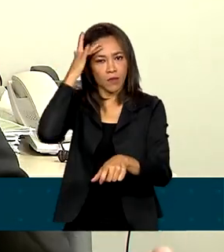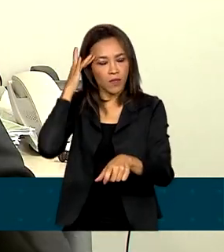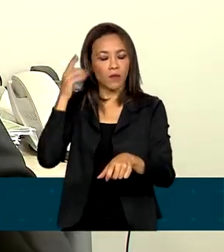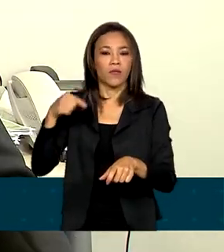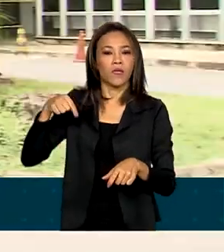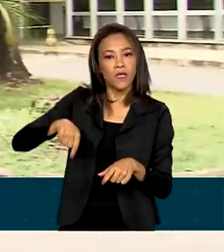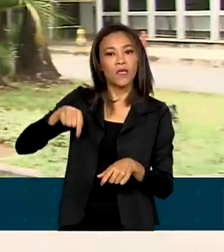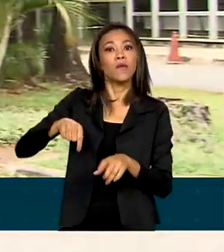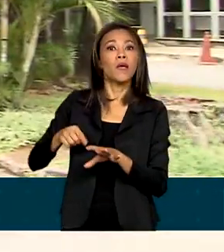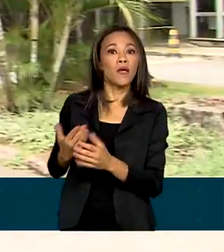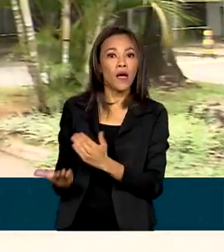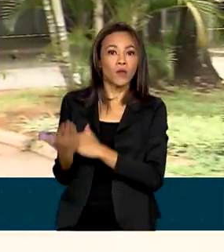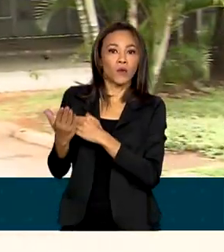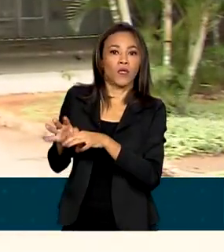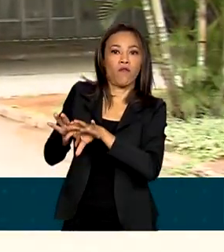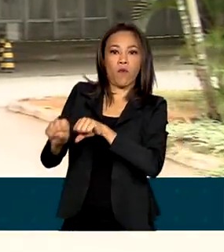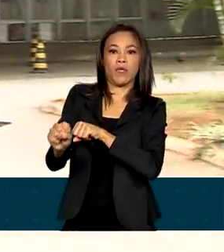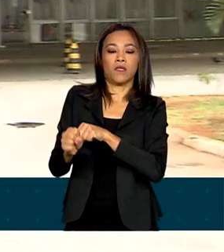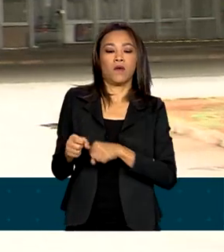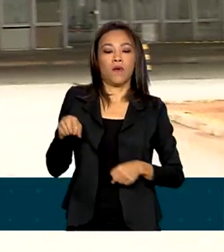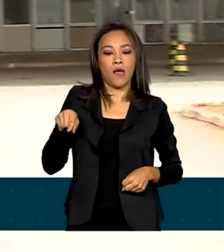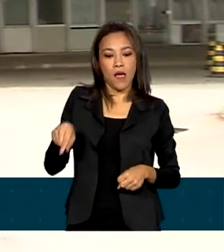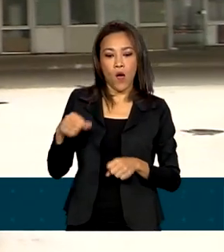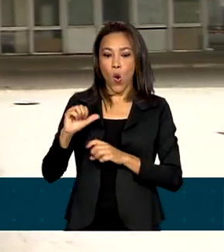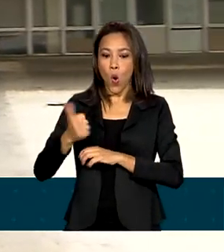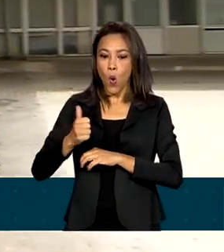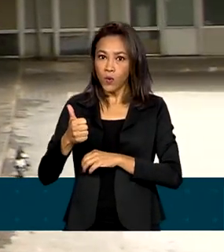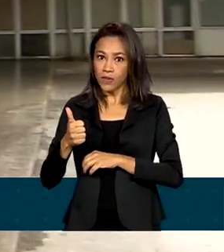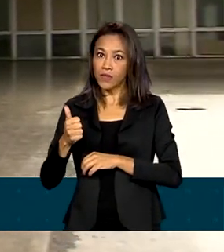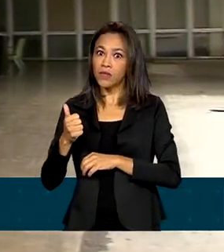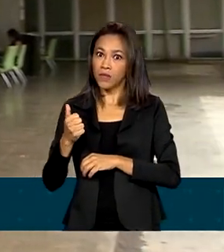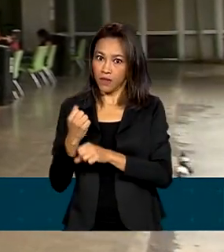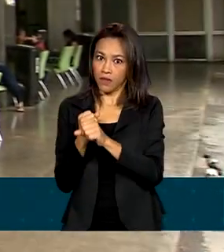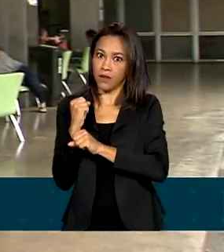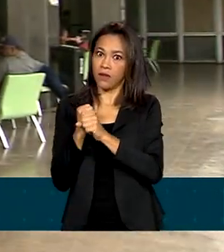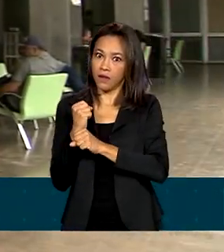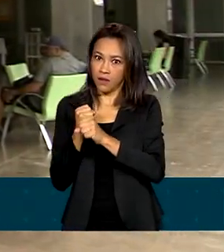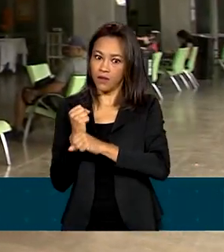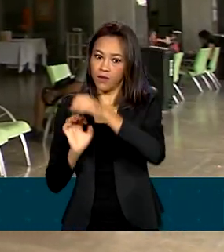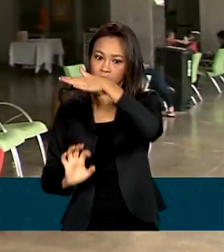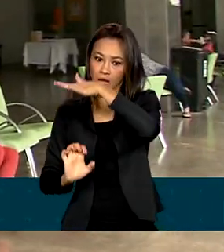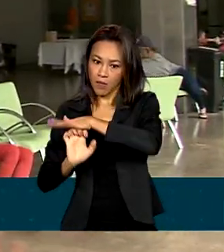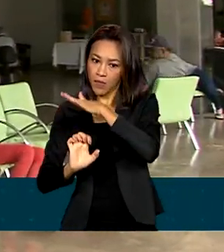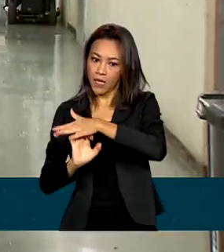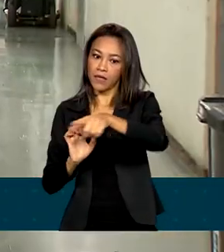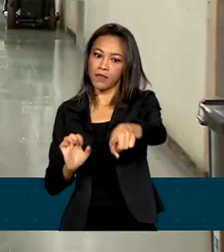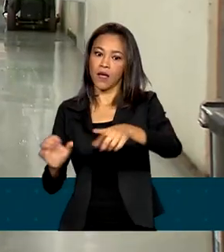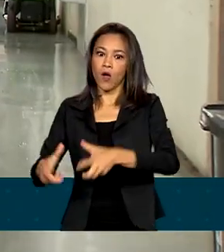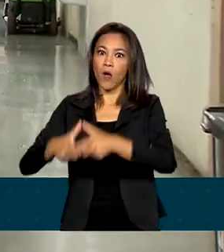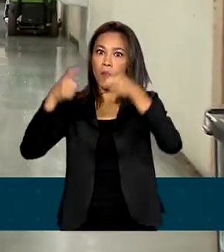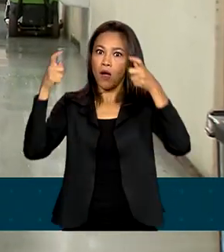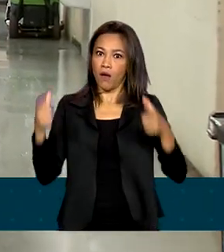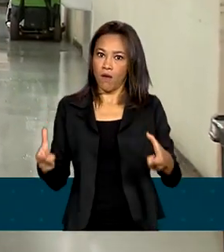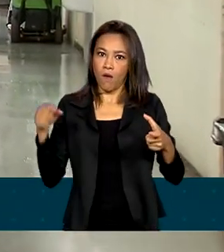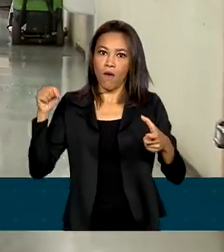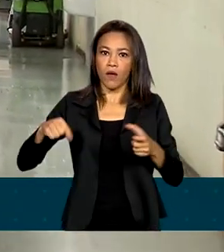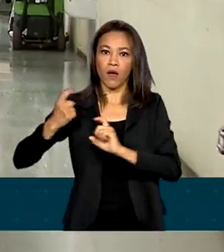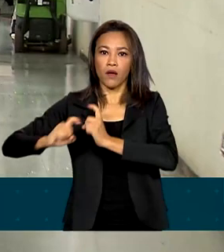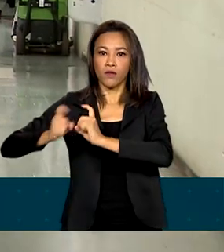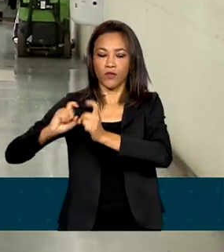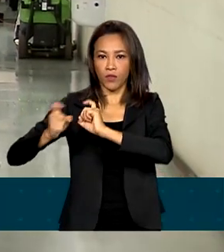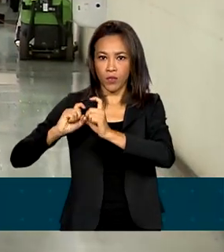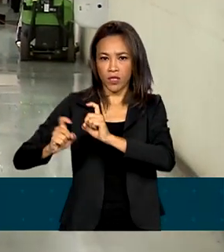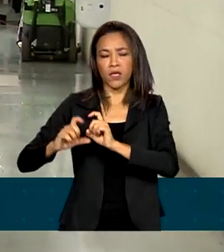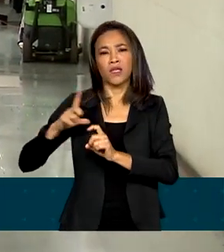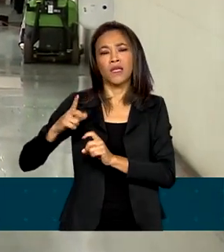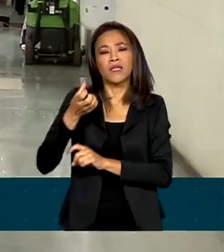na formação. Com 11 anos, a EBSER é a maior rede de hospitais públicos do país e tem mais de 60